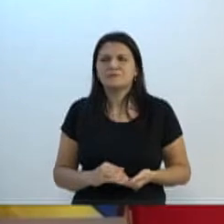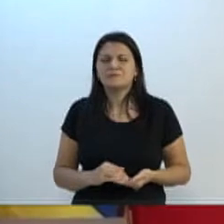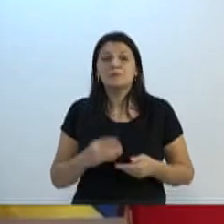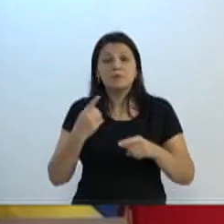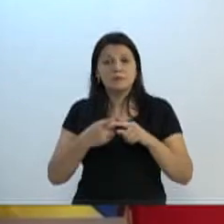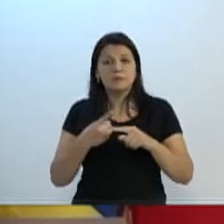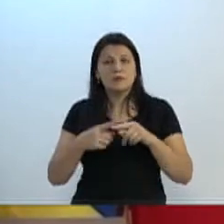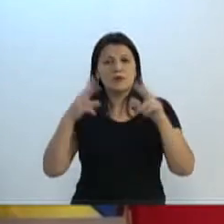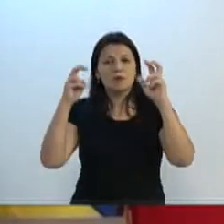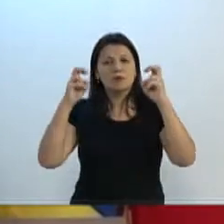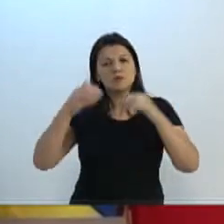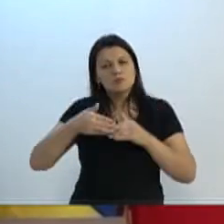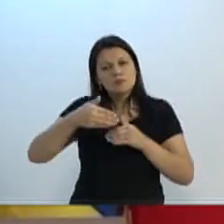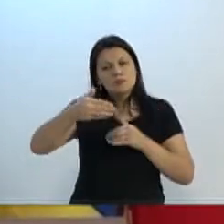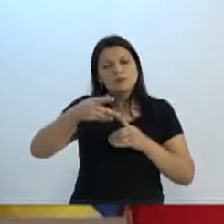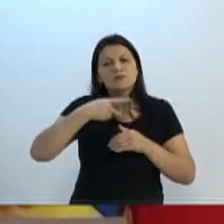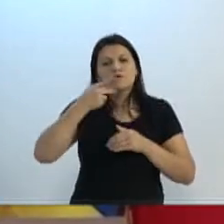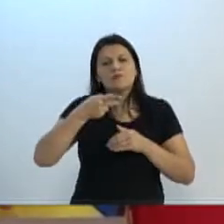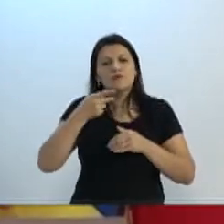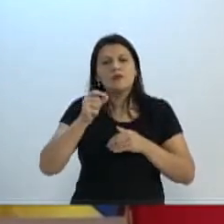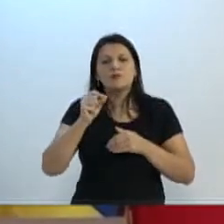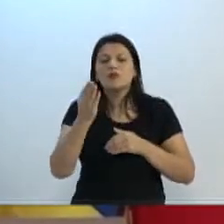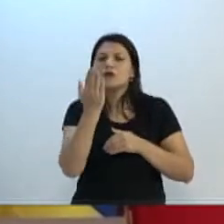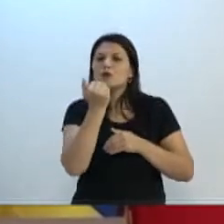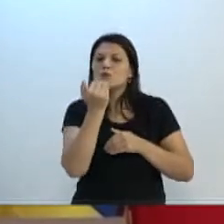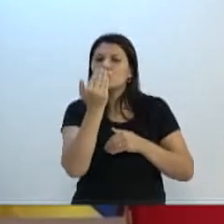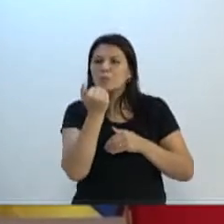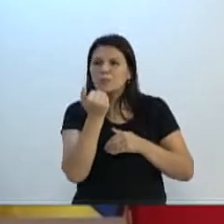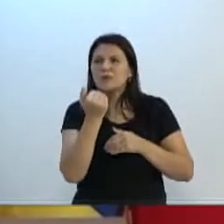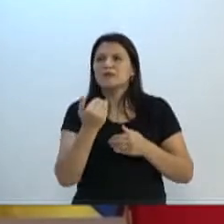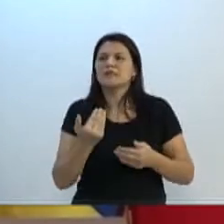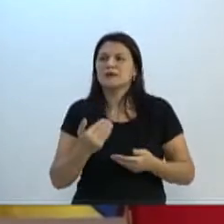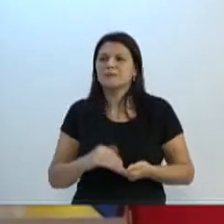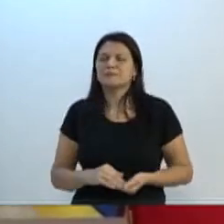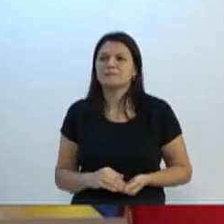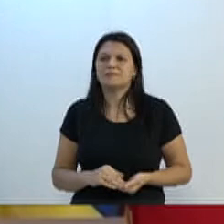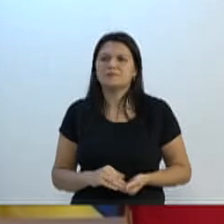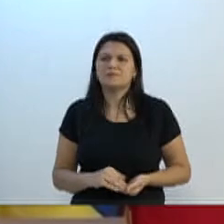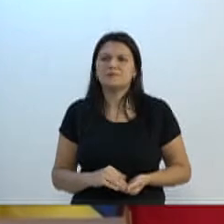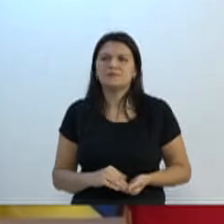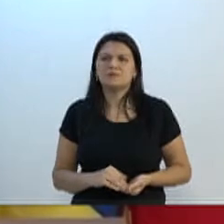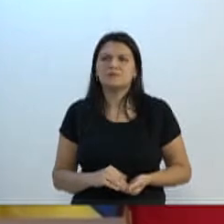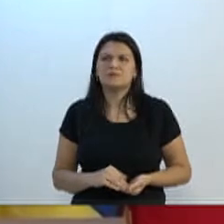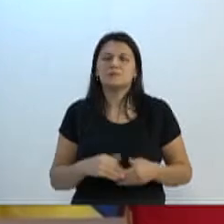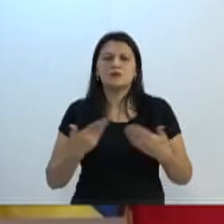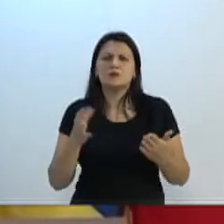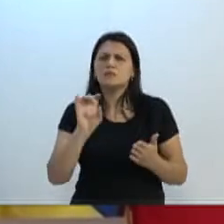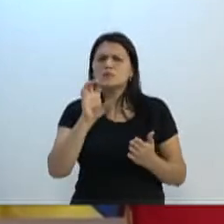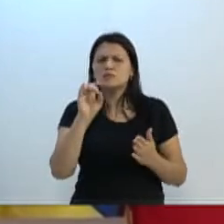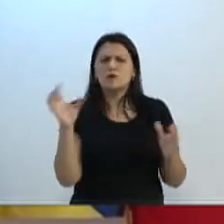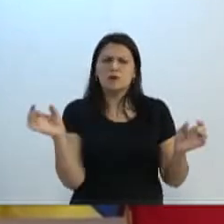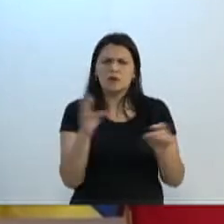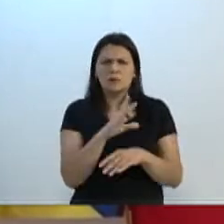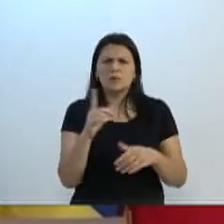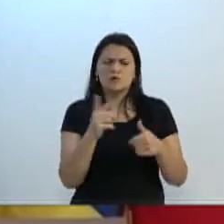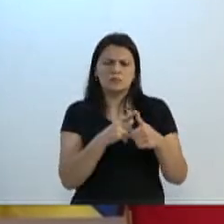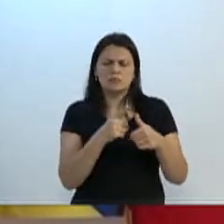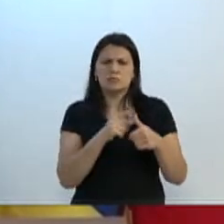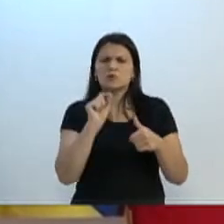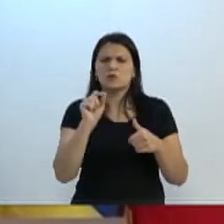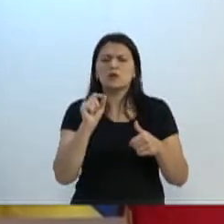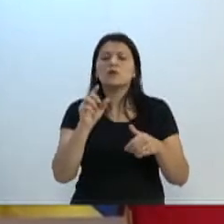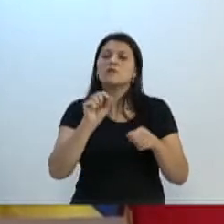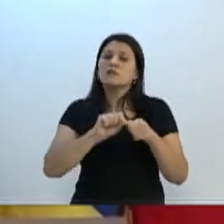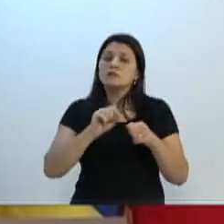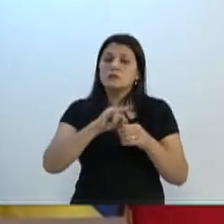assunto na sequência fala sobre essa questão da alimentação que está aqui previsto na nossa pauta. Então, só finalizando o primeiro caso, nós fizemos um requerimento que é o